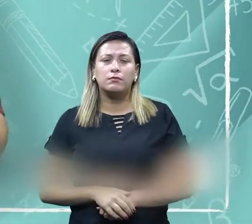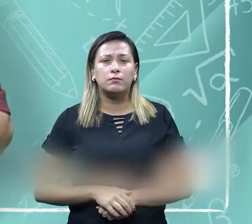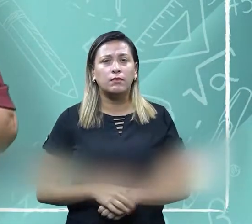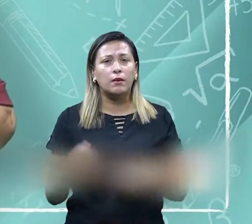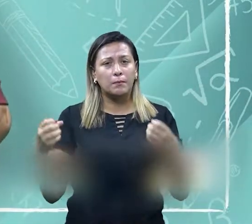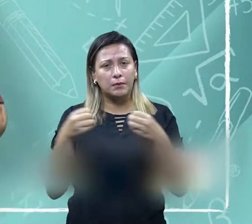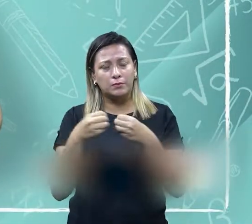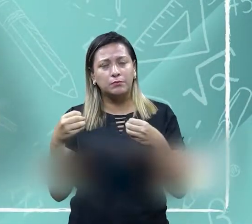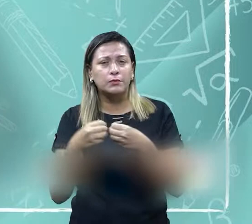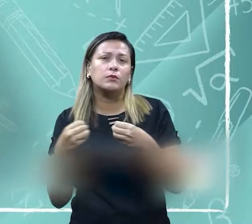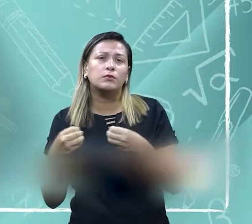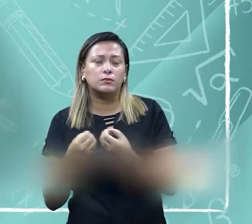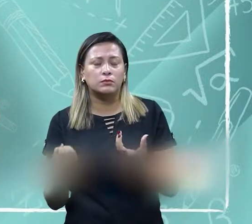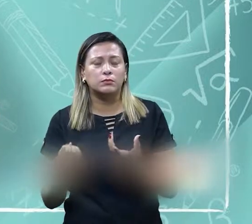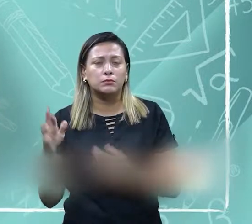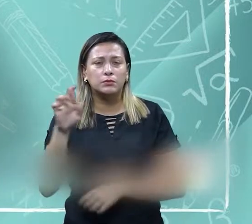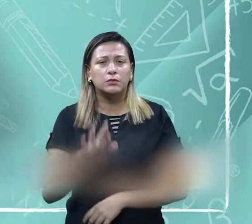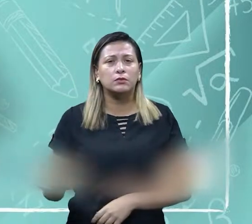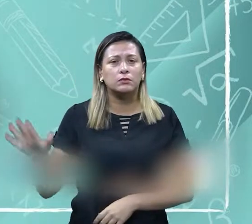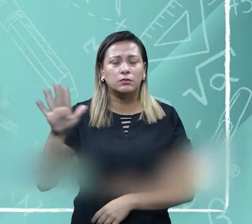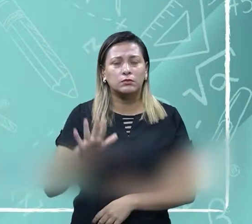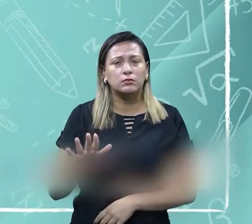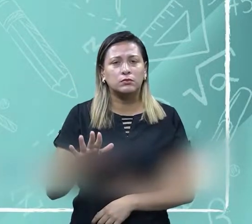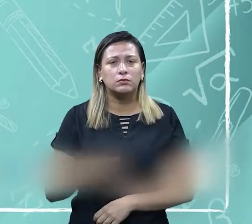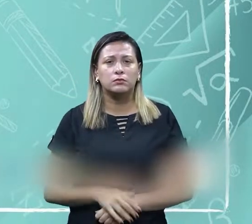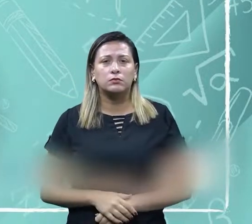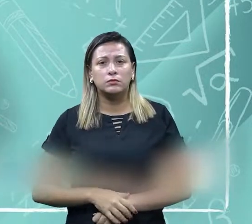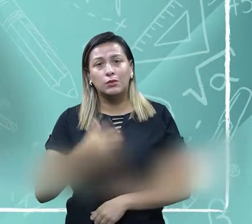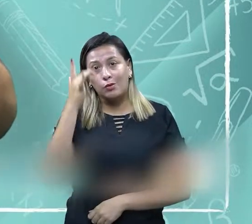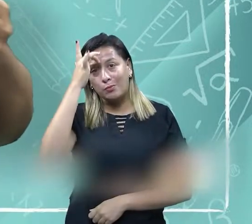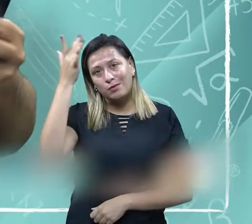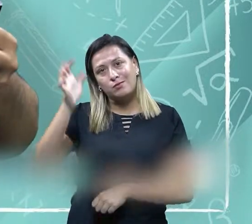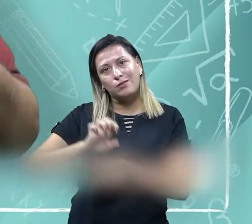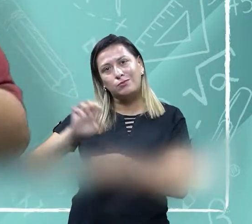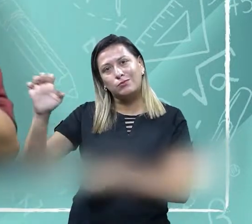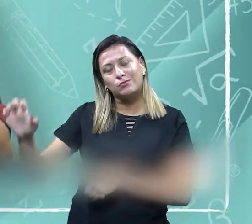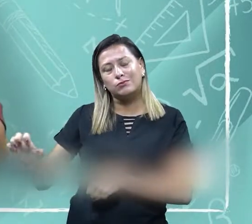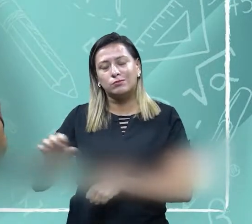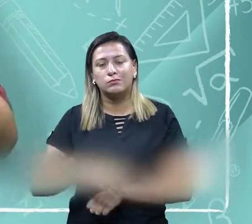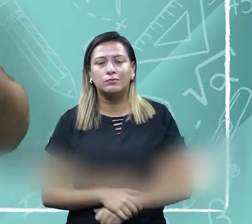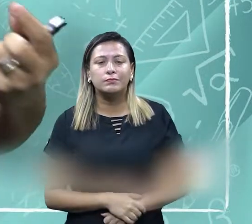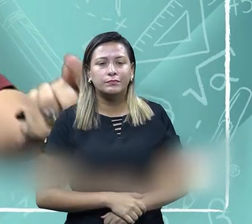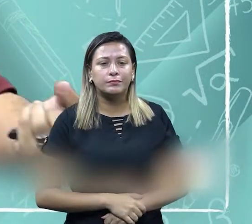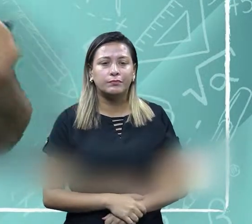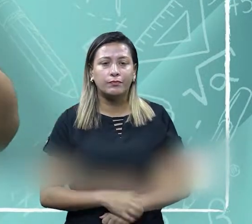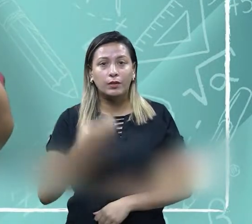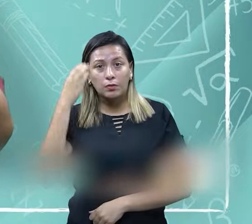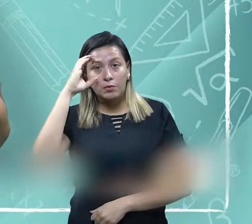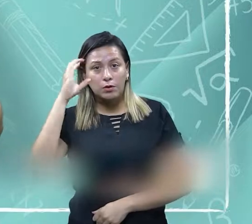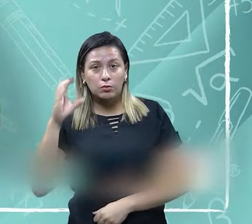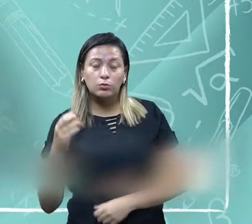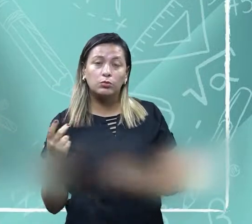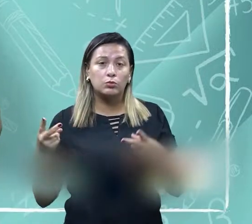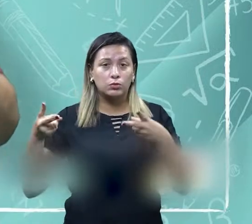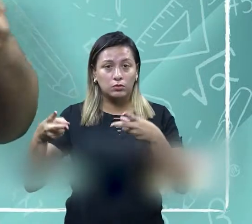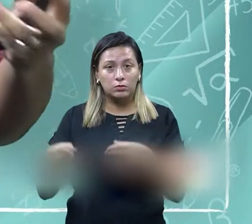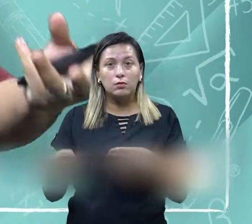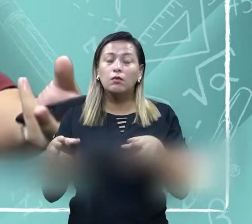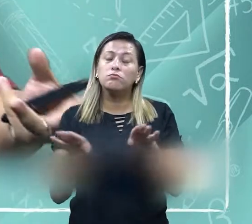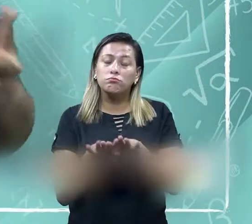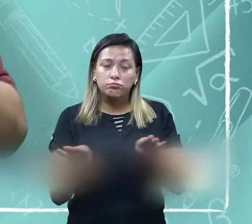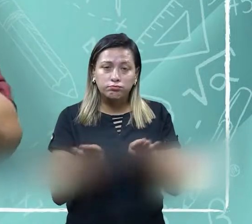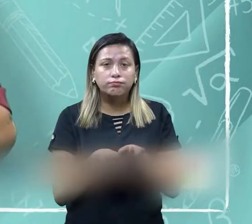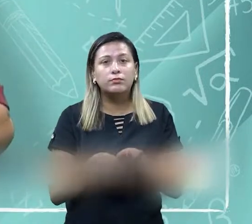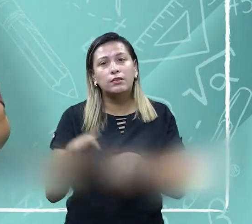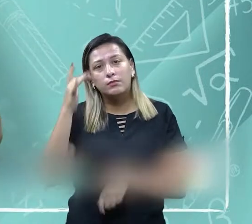é um ponto também importante, tá certo? Um país que tem a mesma cultura que o outro, então me